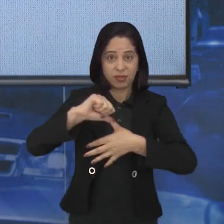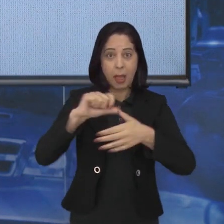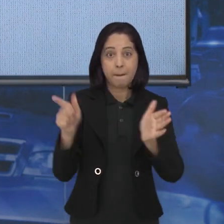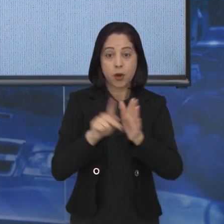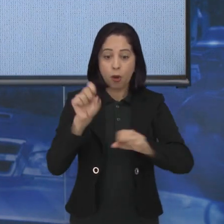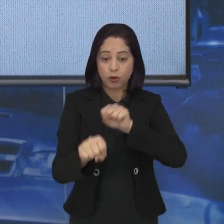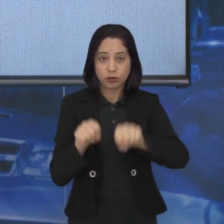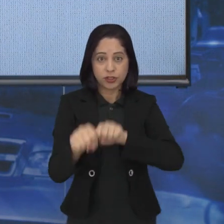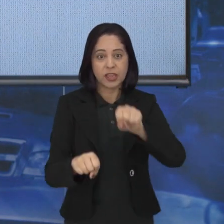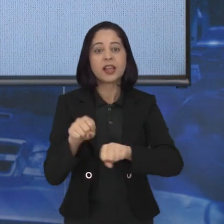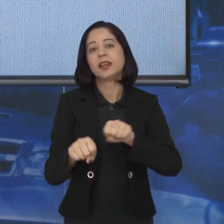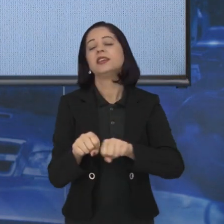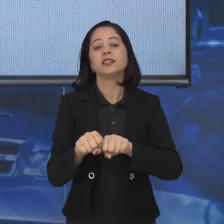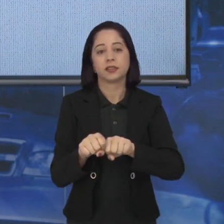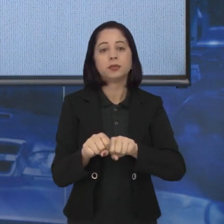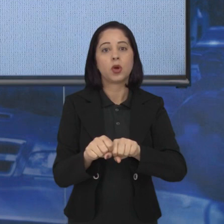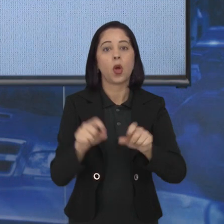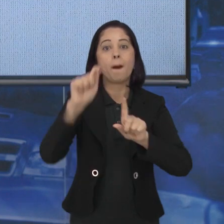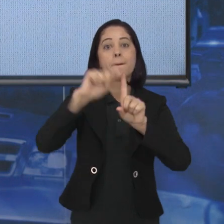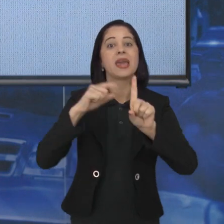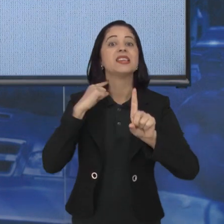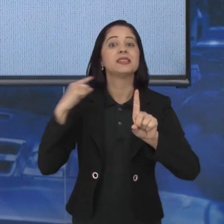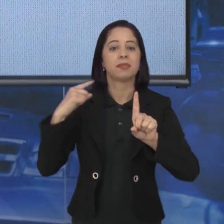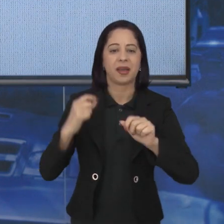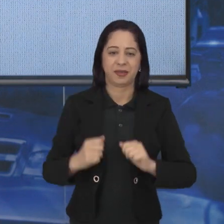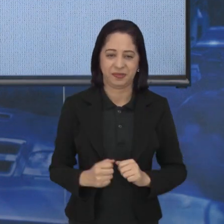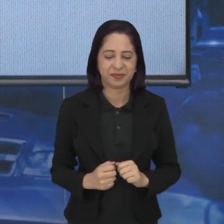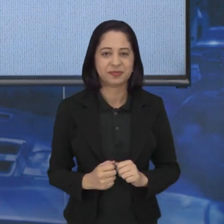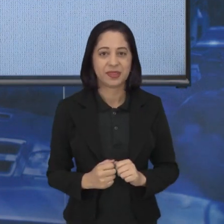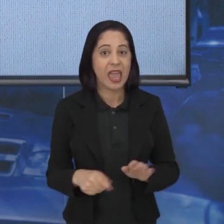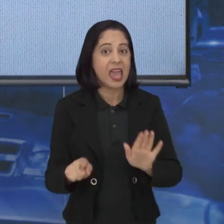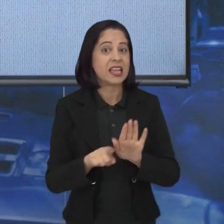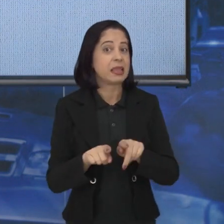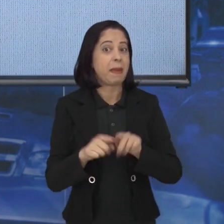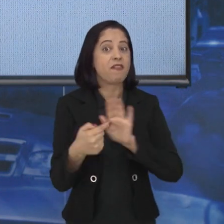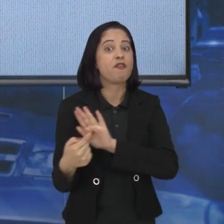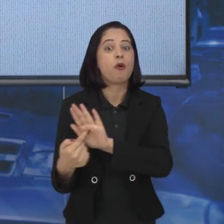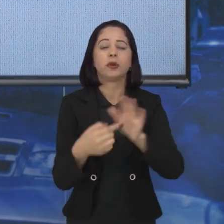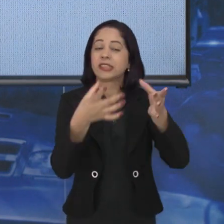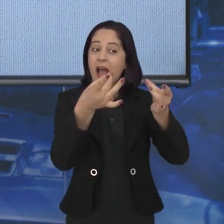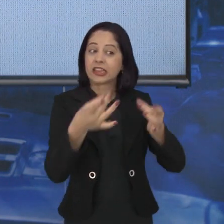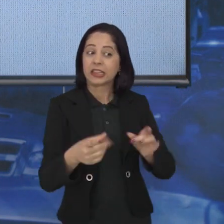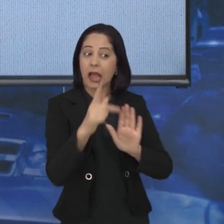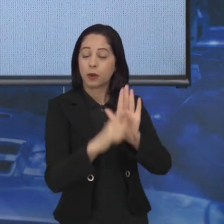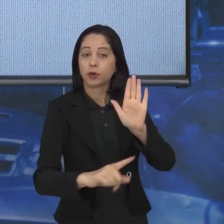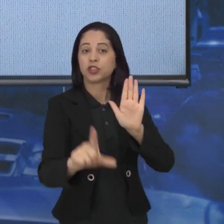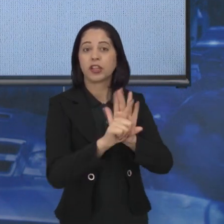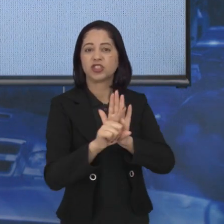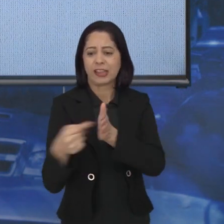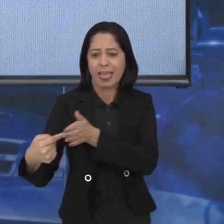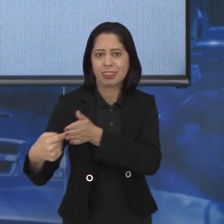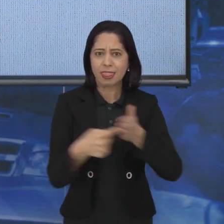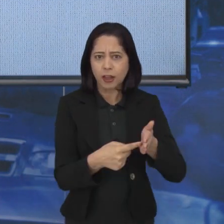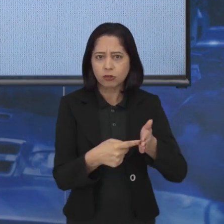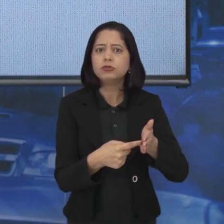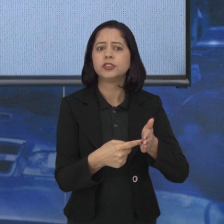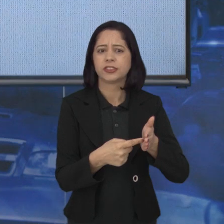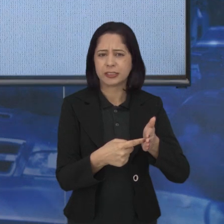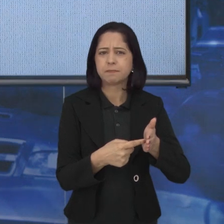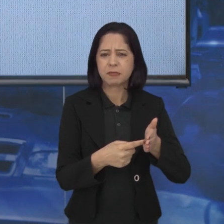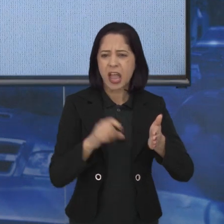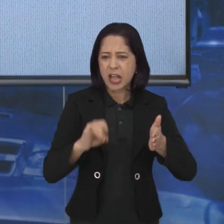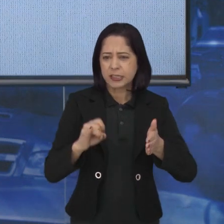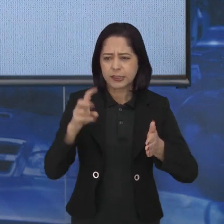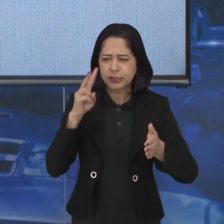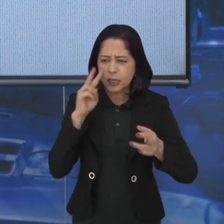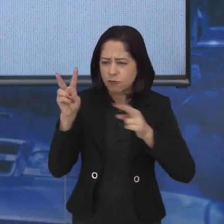Ciclismo de Estrada, que acontece em maio desse ano. Também vamos mostrar os detalhes de um projeto de lei que tramita na Câmara e prevê